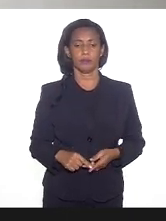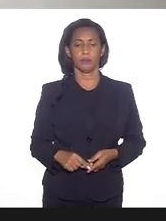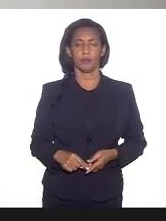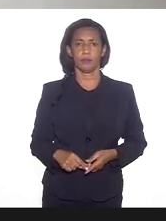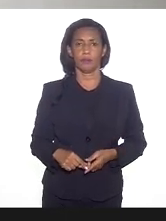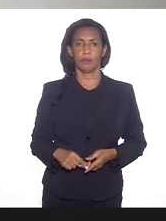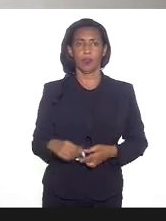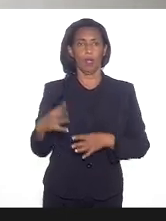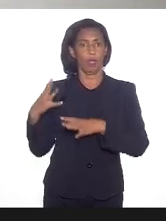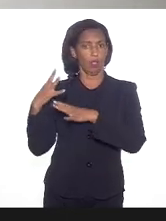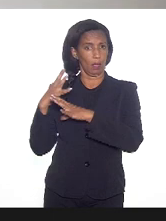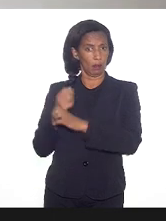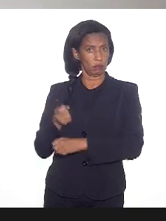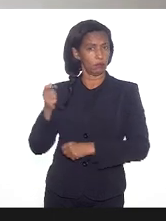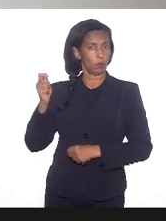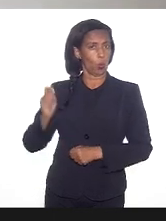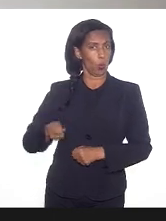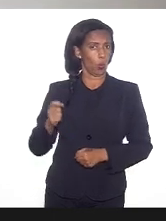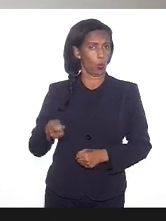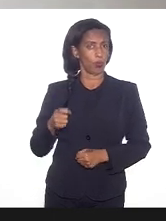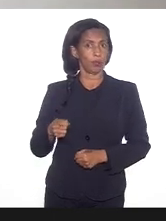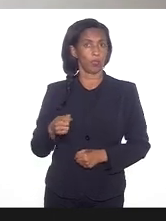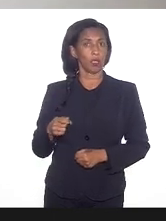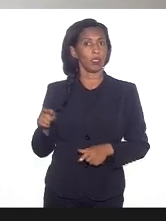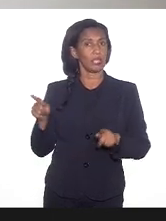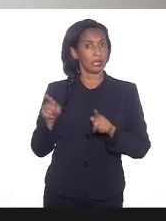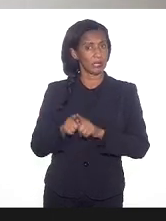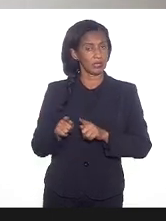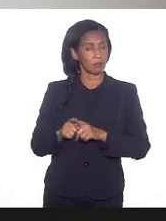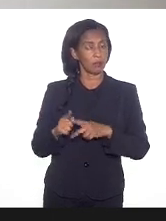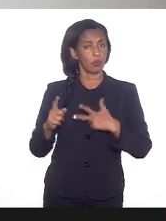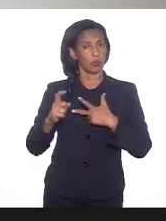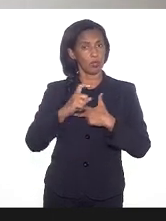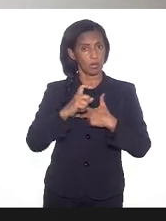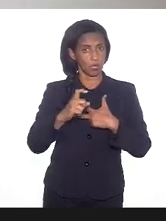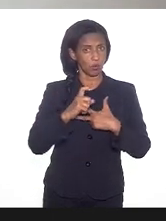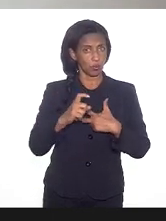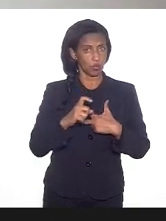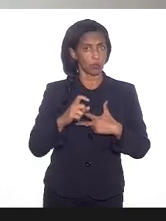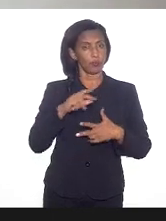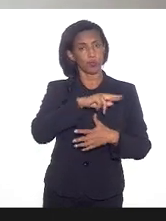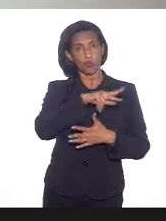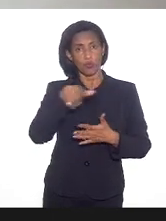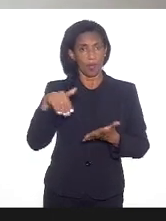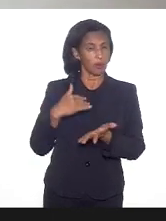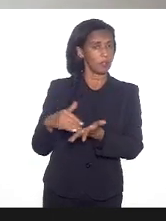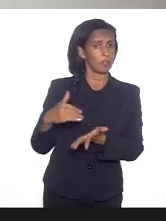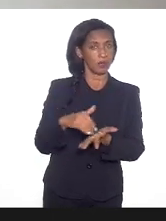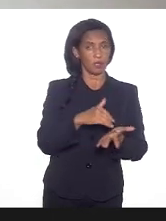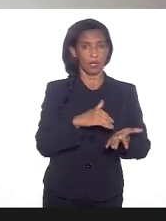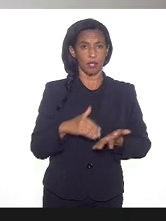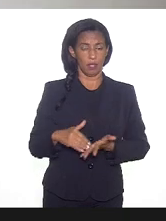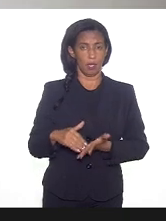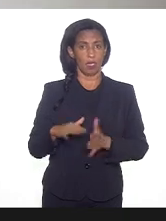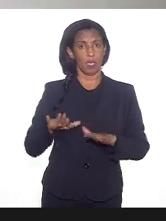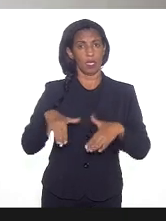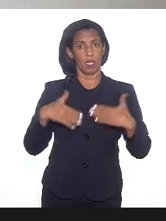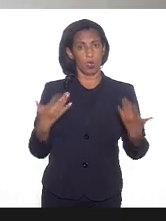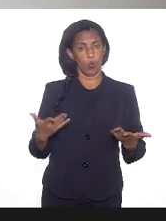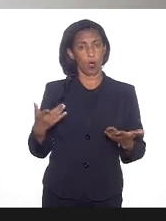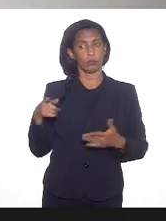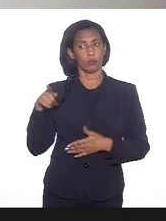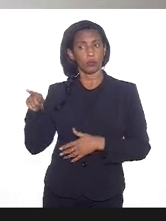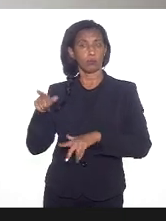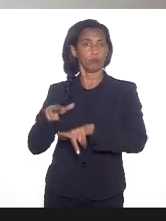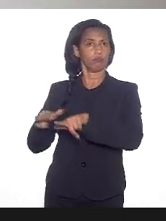do Tribunal de Contas e do Poder Executivo, através da representação de várias secretarias, enquanto dois